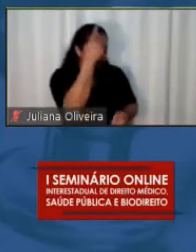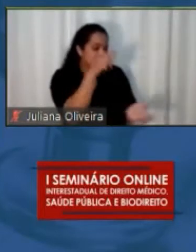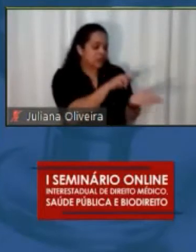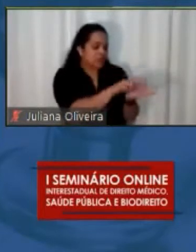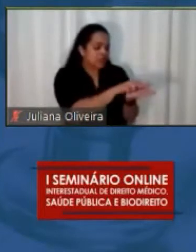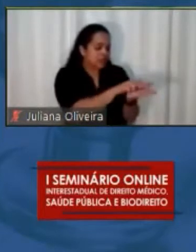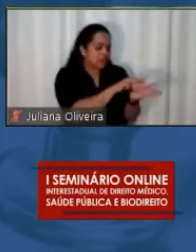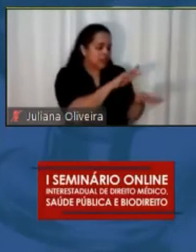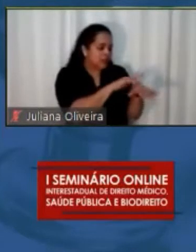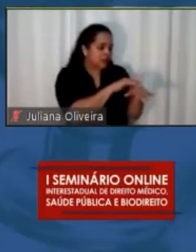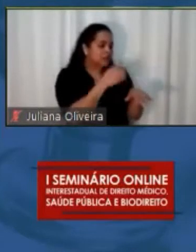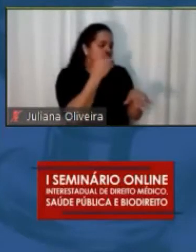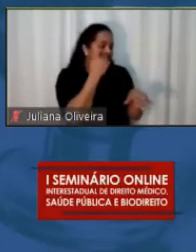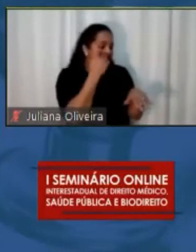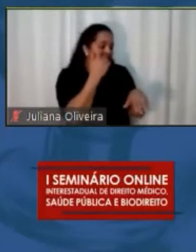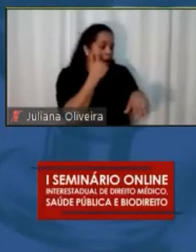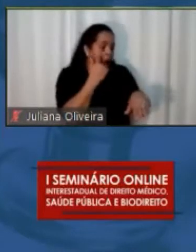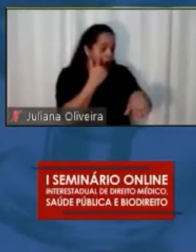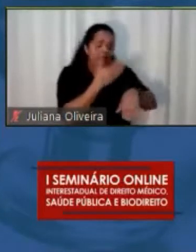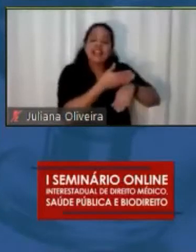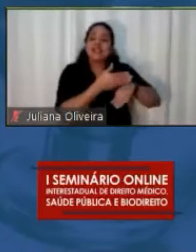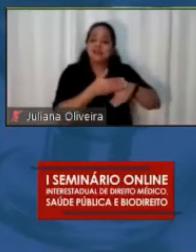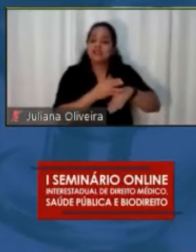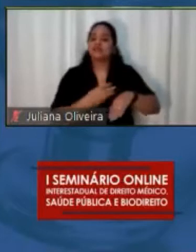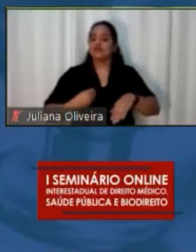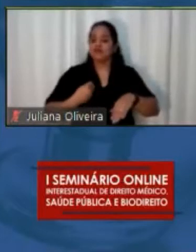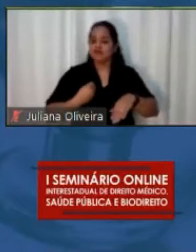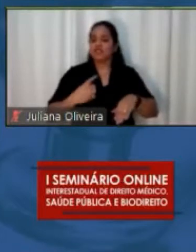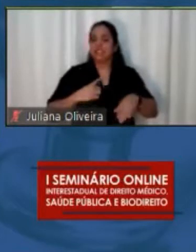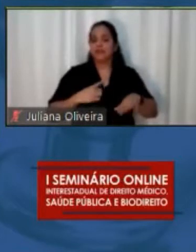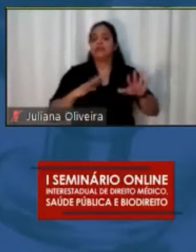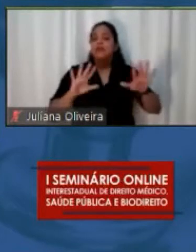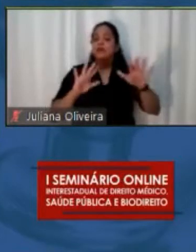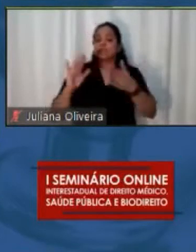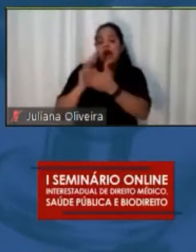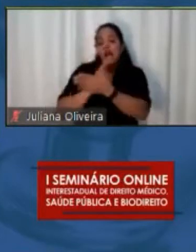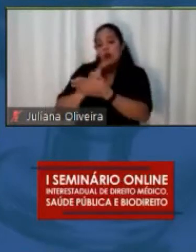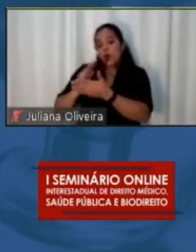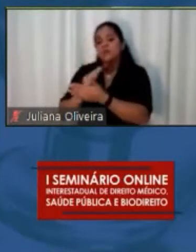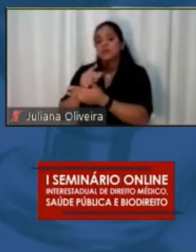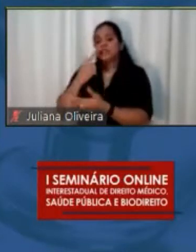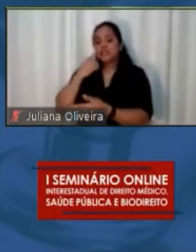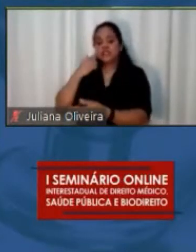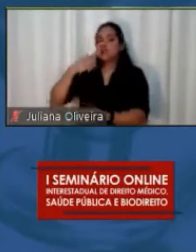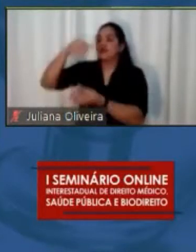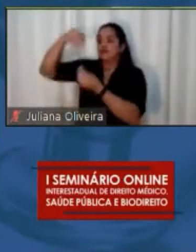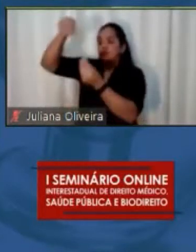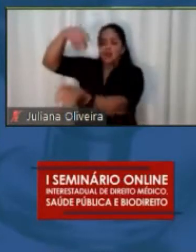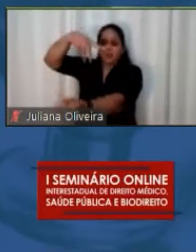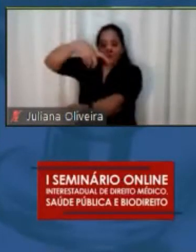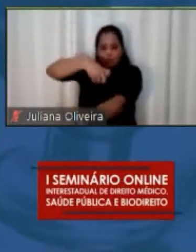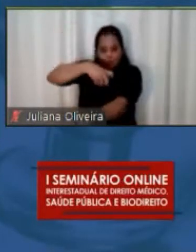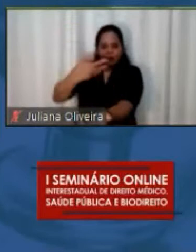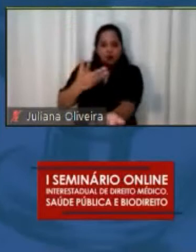existia, mas os pacientes que eram transfundidos, quando você colocava o algoritmo do gerenciamento de sangue, via